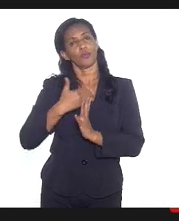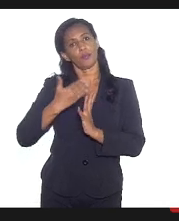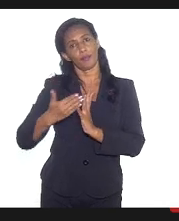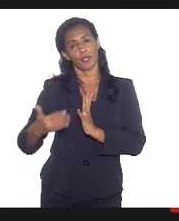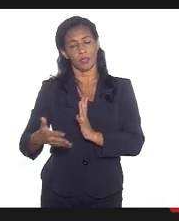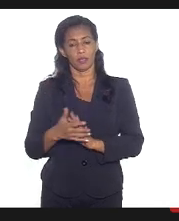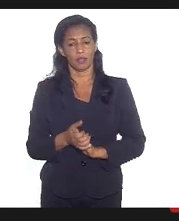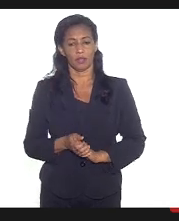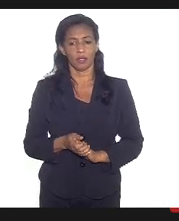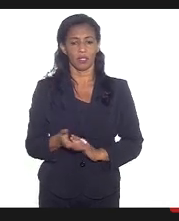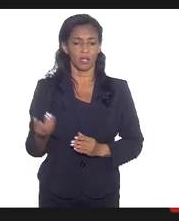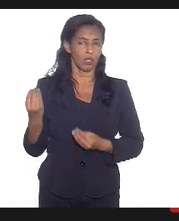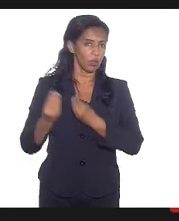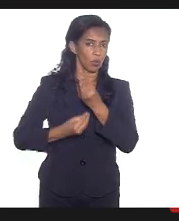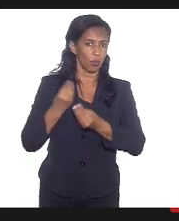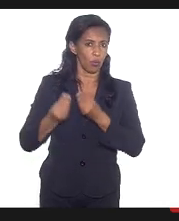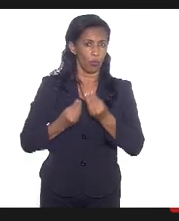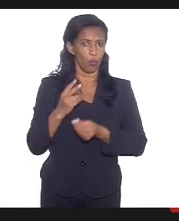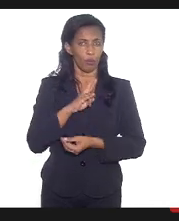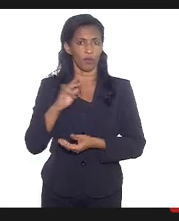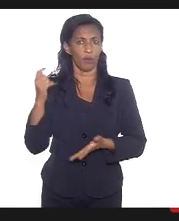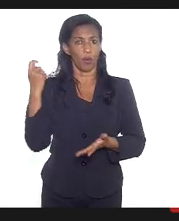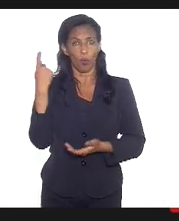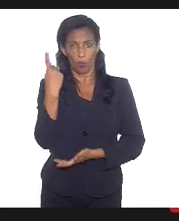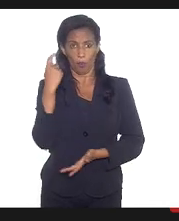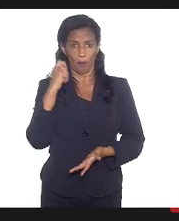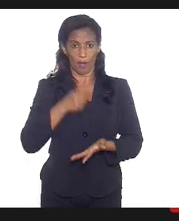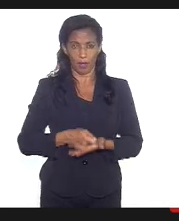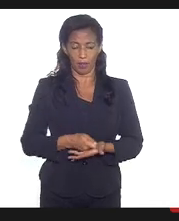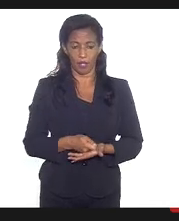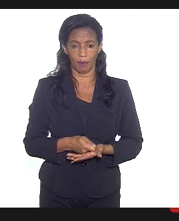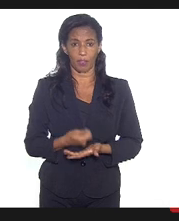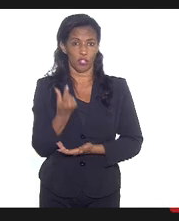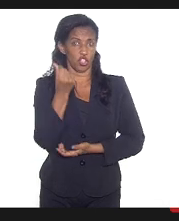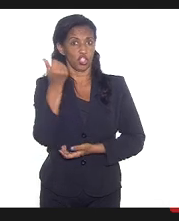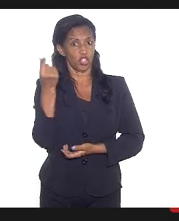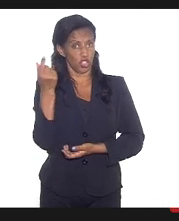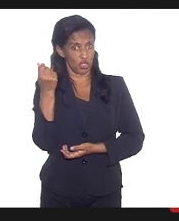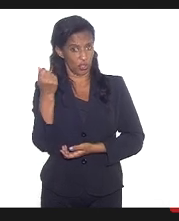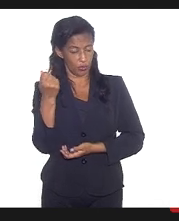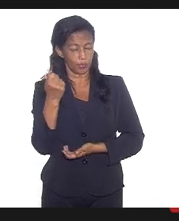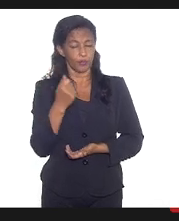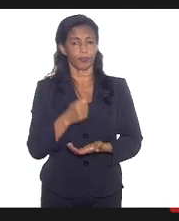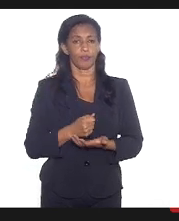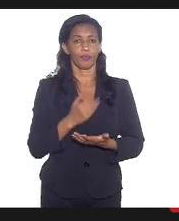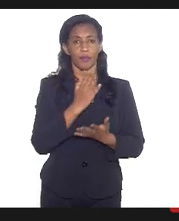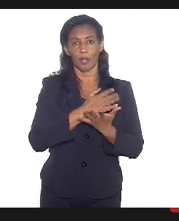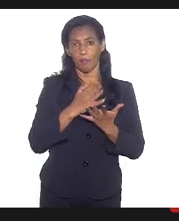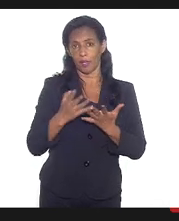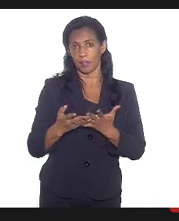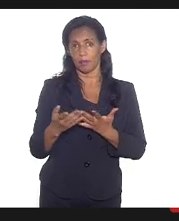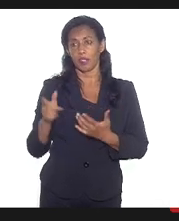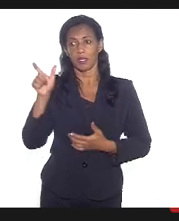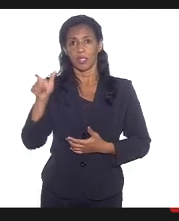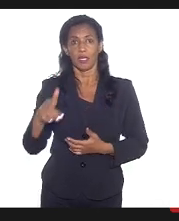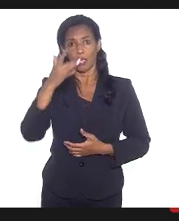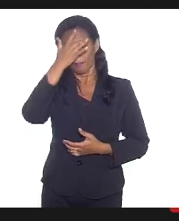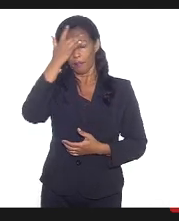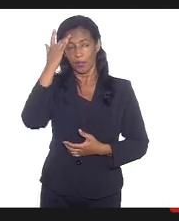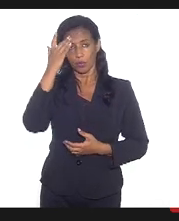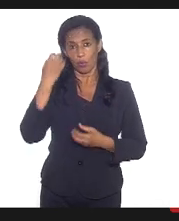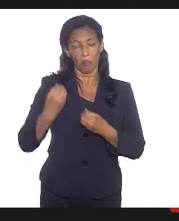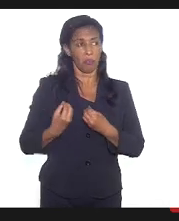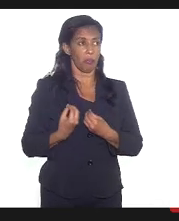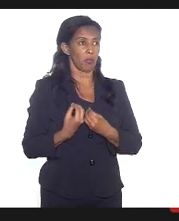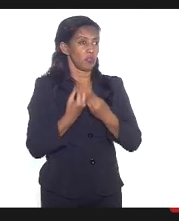E como seria isso? Seria feito um pagamento em dinheiro, parcelado, e o contribuinte poderia